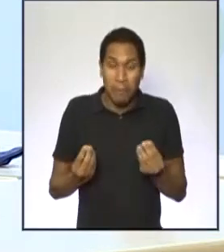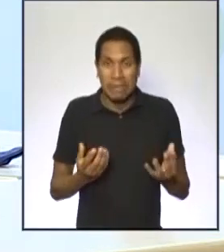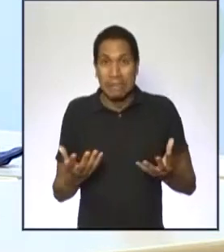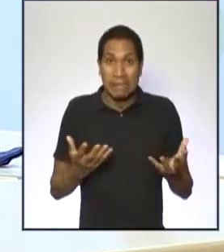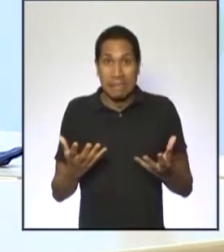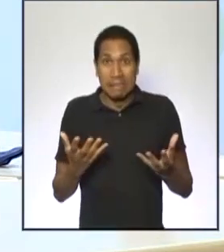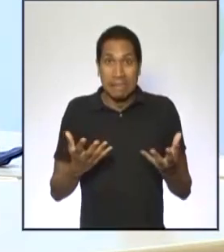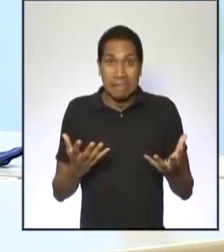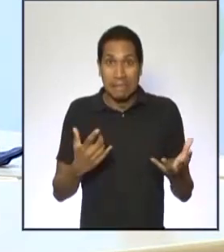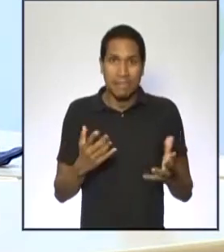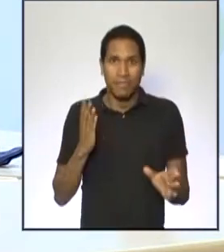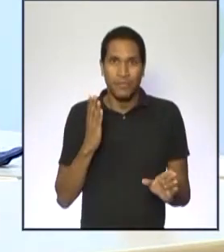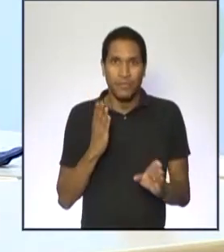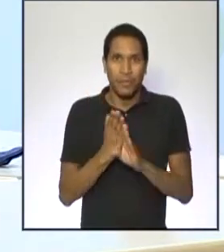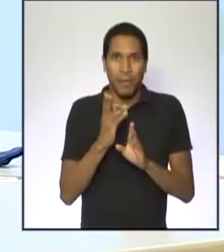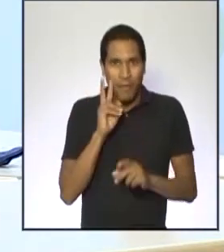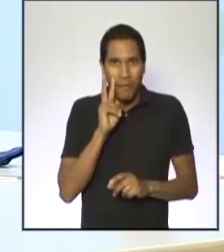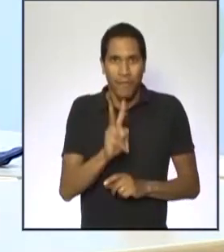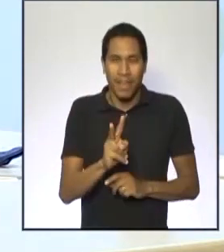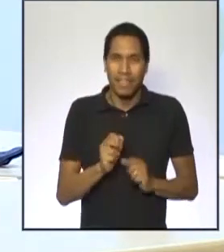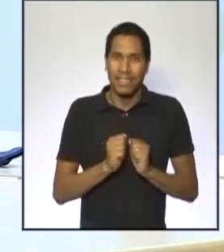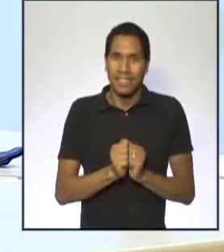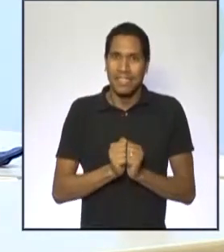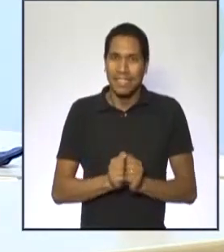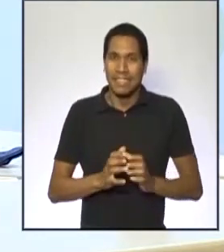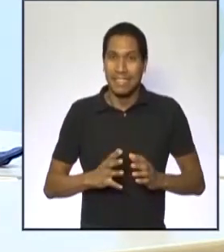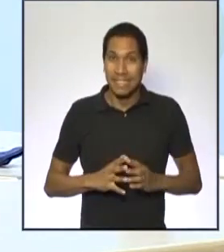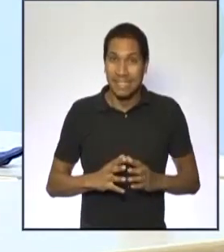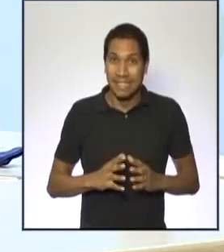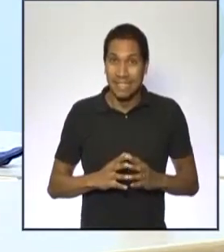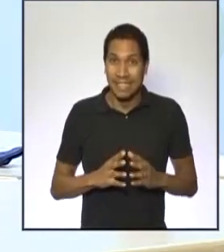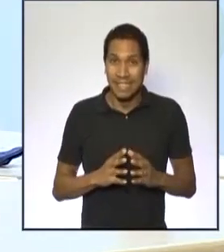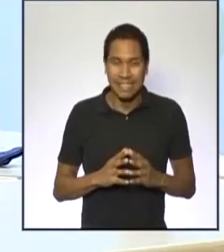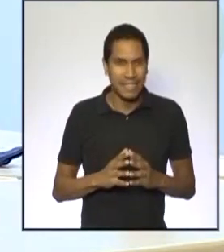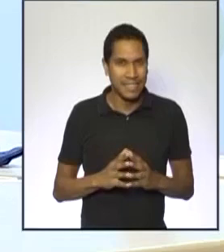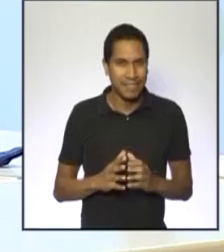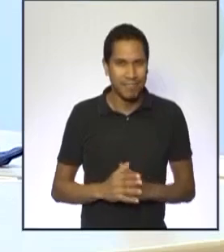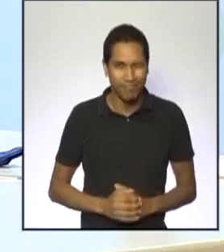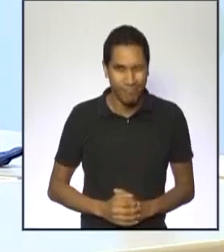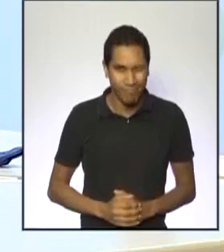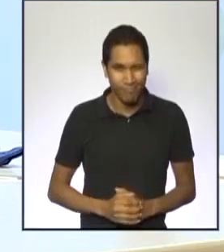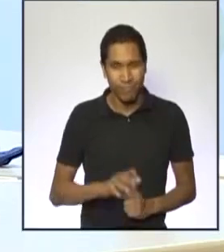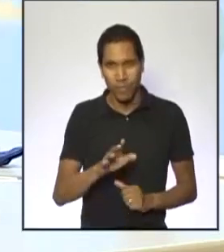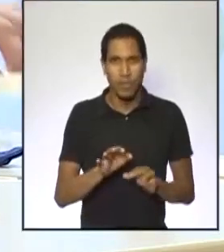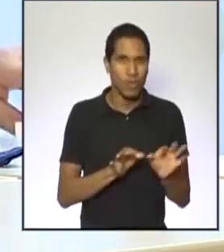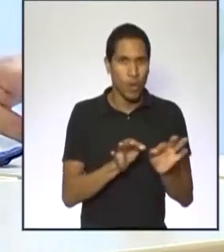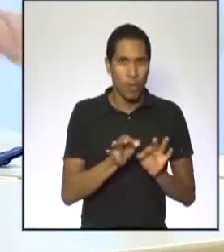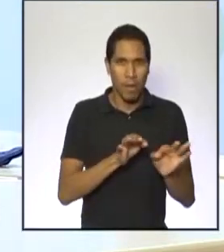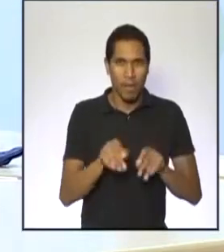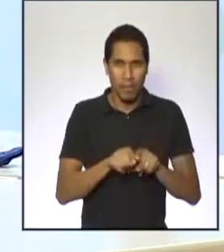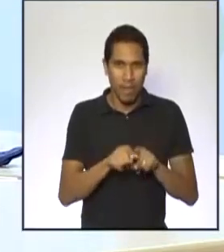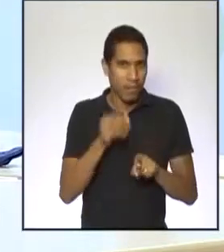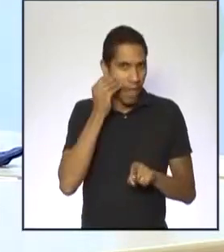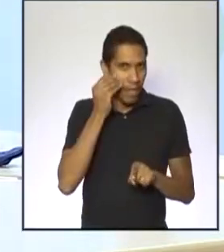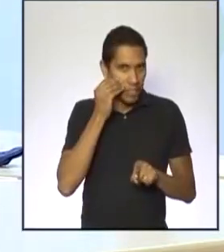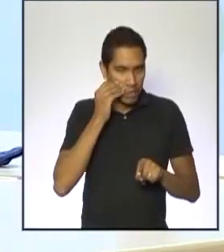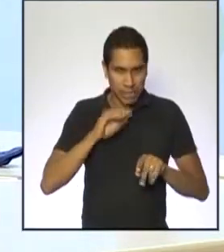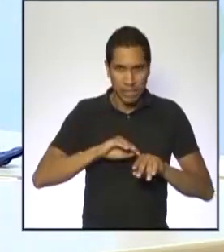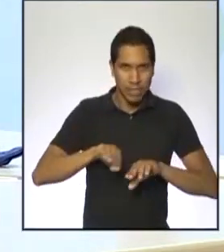nós vamos descobrir juntos. Já vou começando a tirar aqui os espaços para a gente poder ter um espaço para poder fazer o nosso teste.